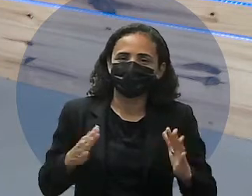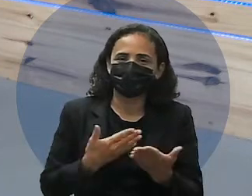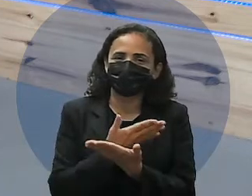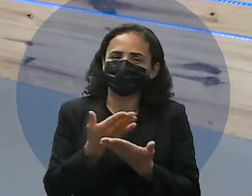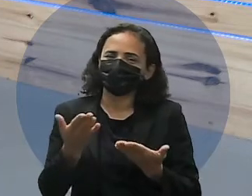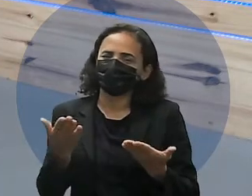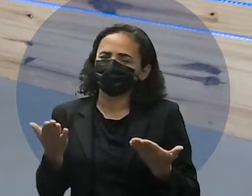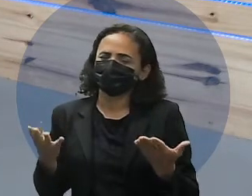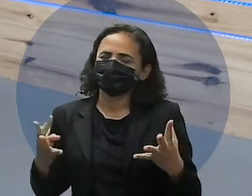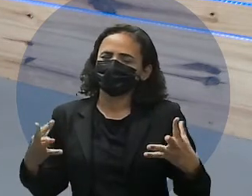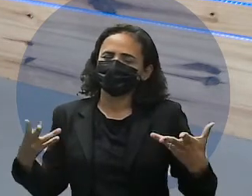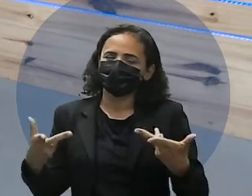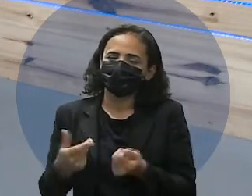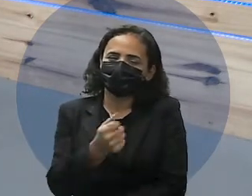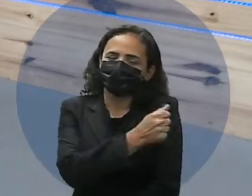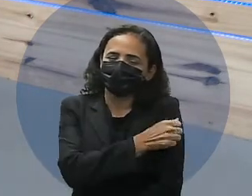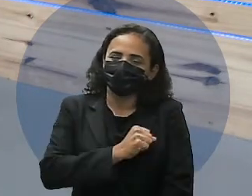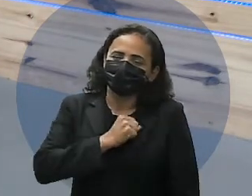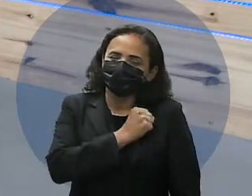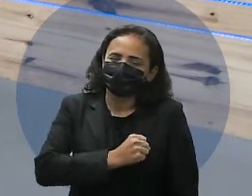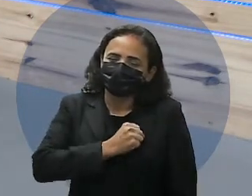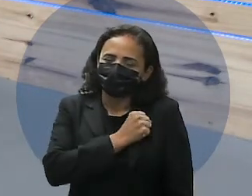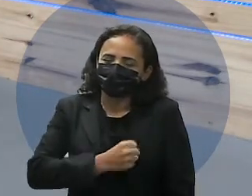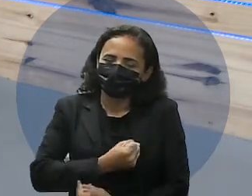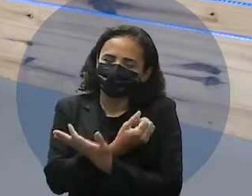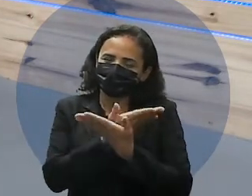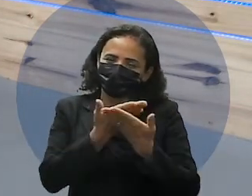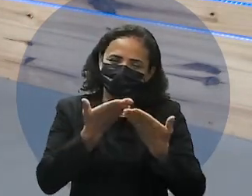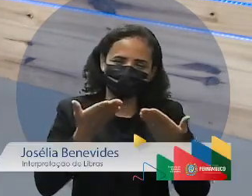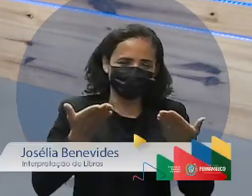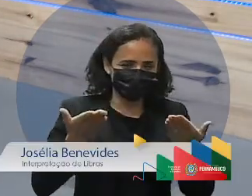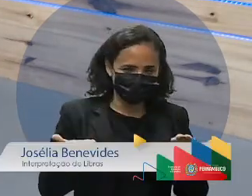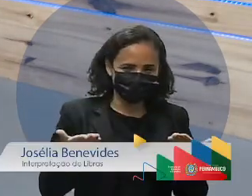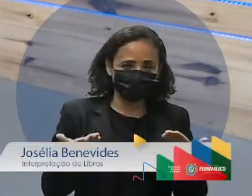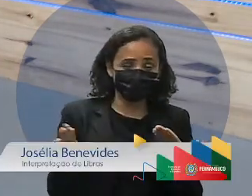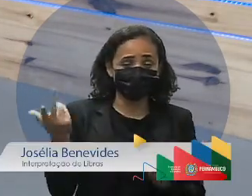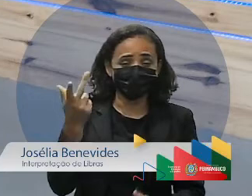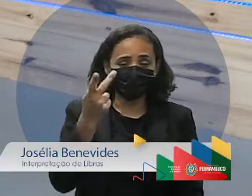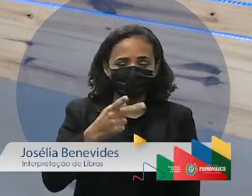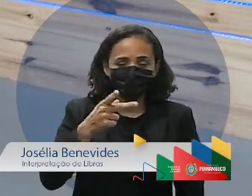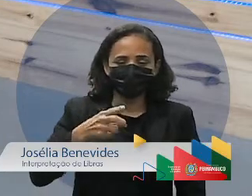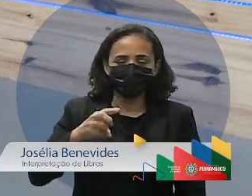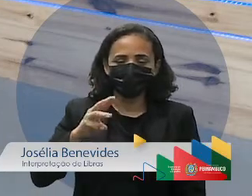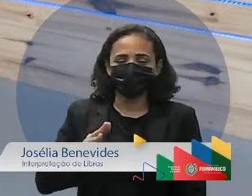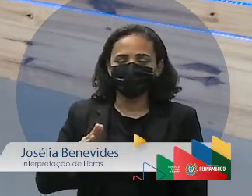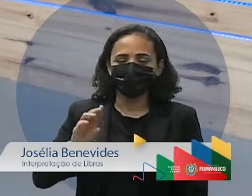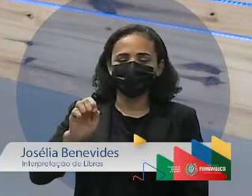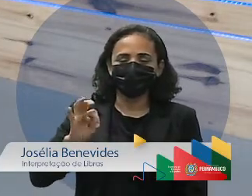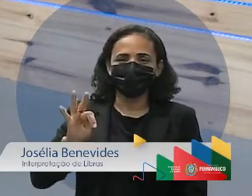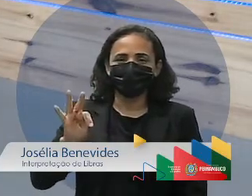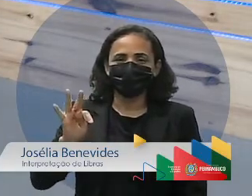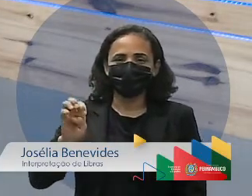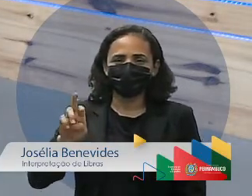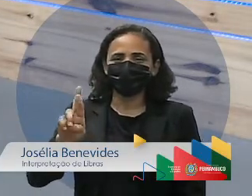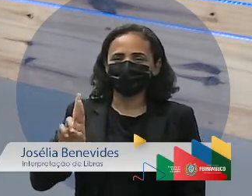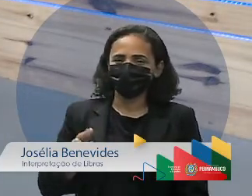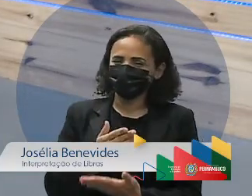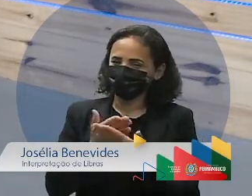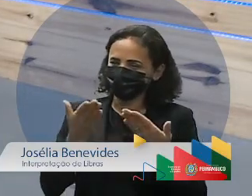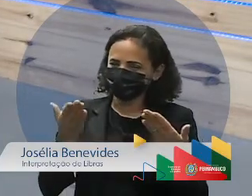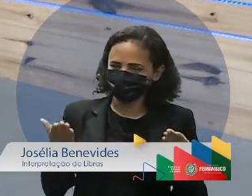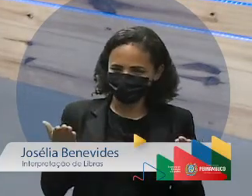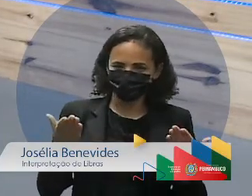Fala, meu povo, que saudade de vocês! Tio Valtinho na área, mais uma vez aqui.